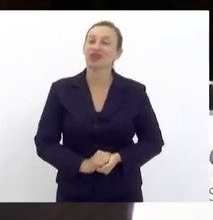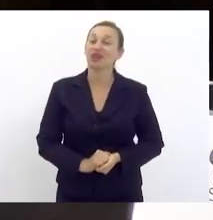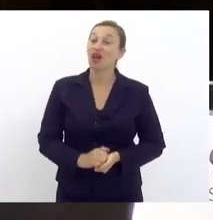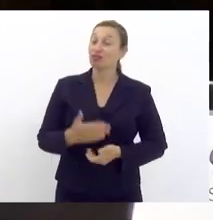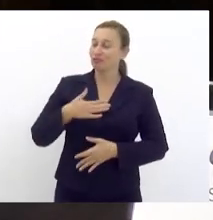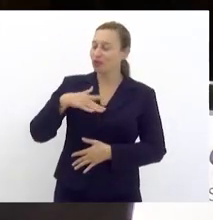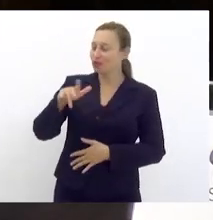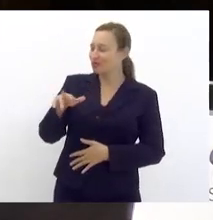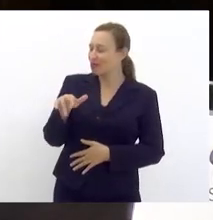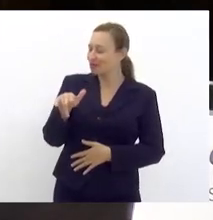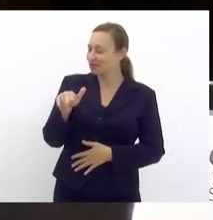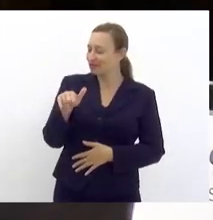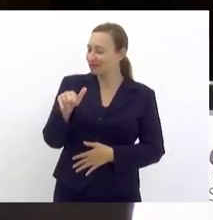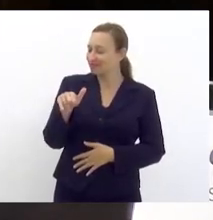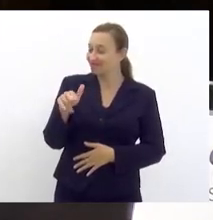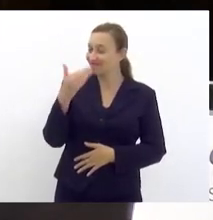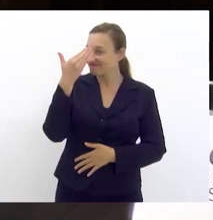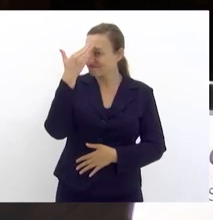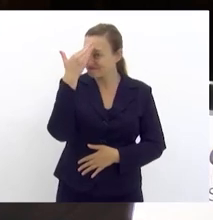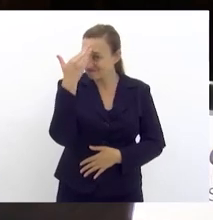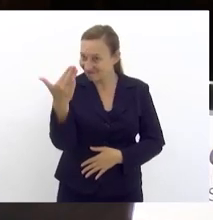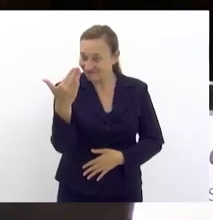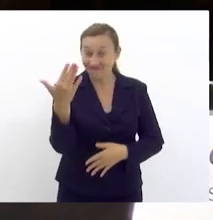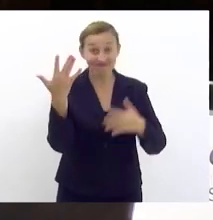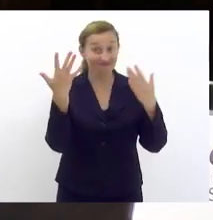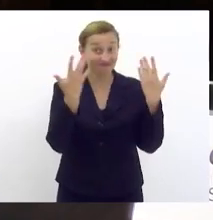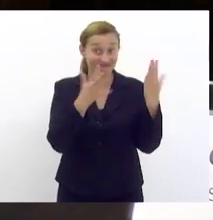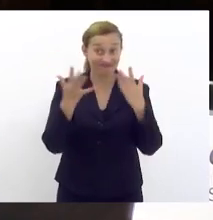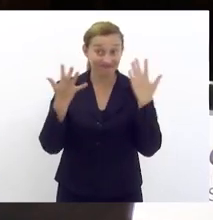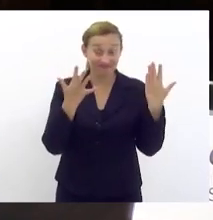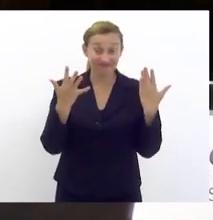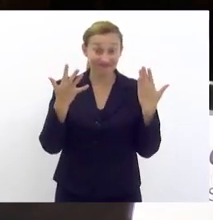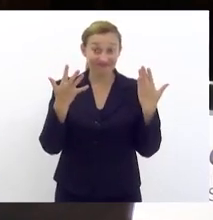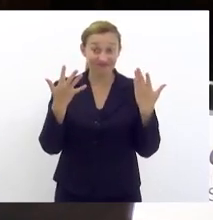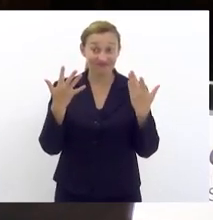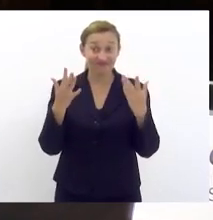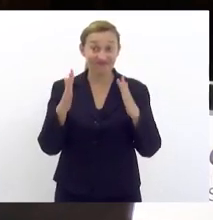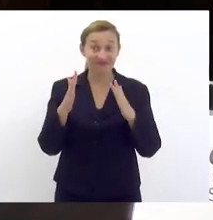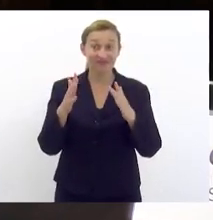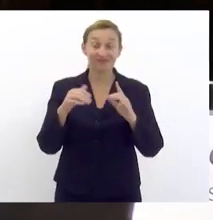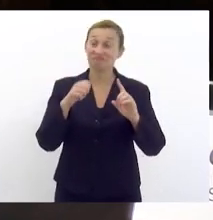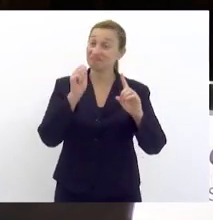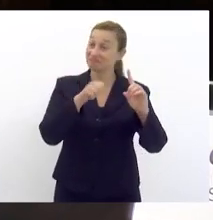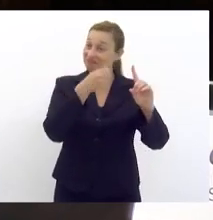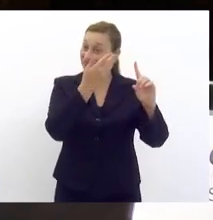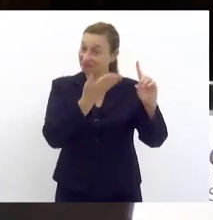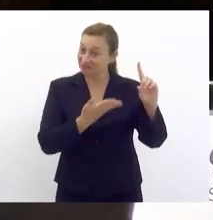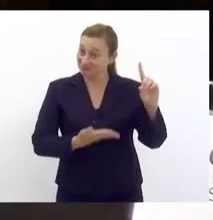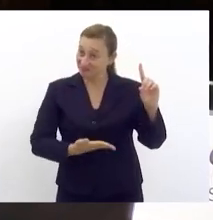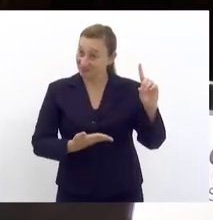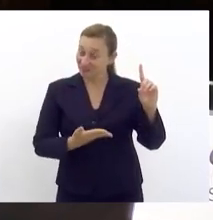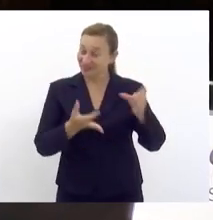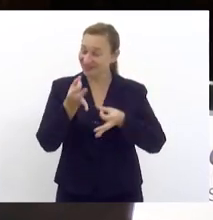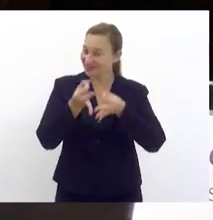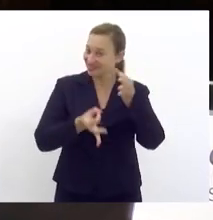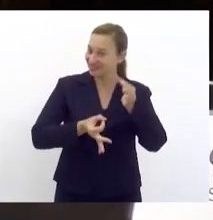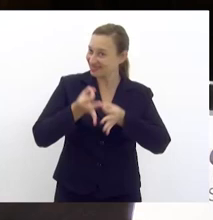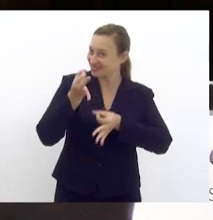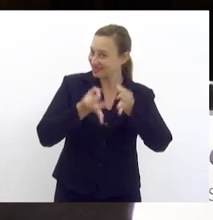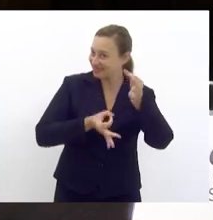meus irmãos, eu agradeço e parabenizo por essa homenagem,